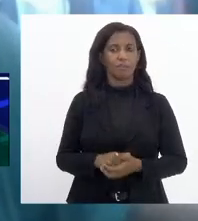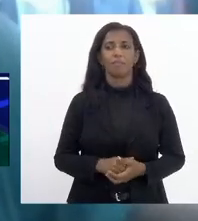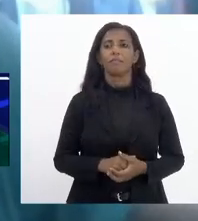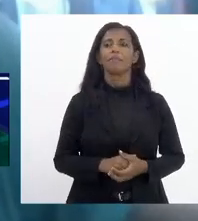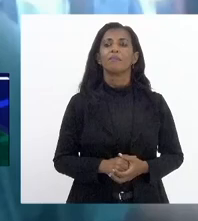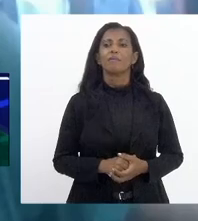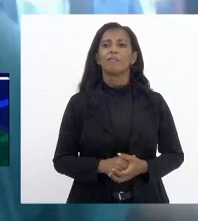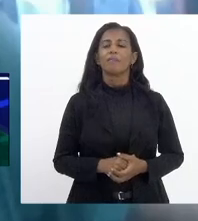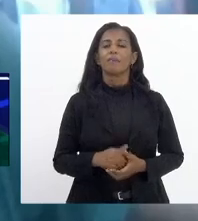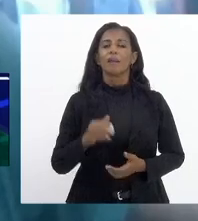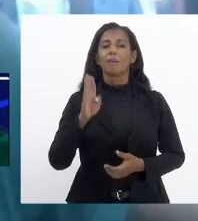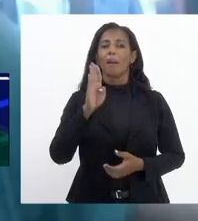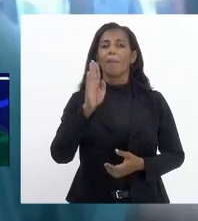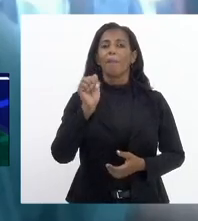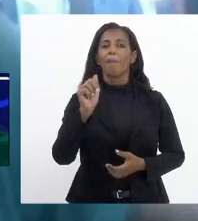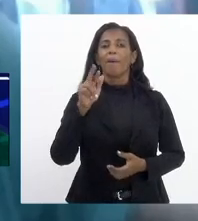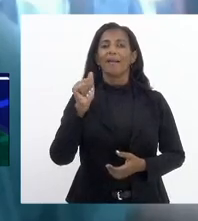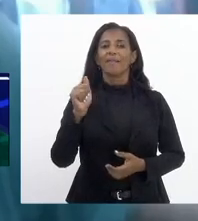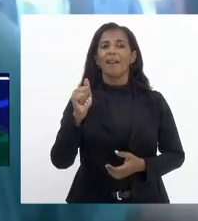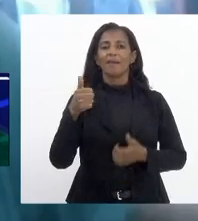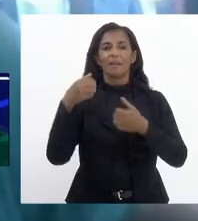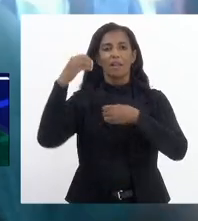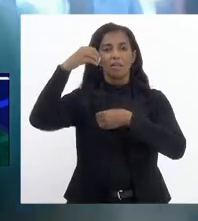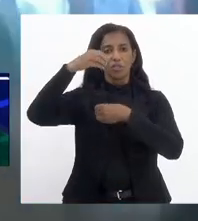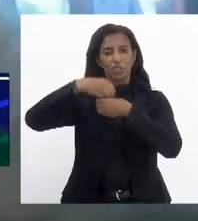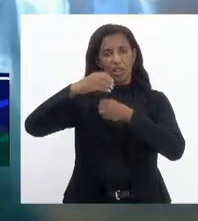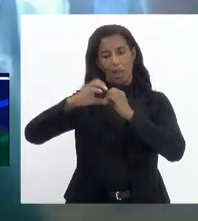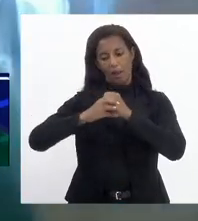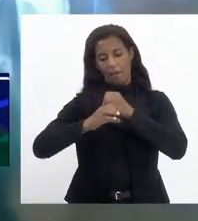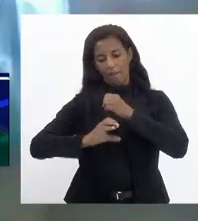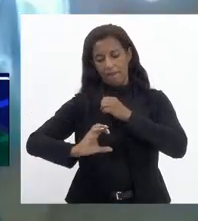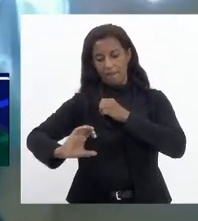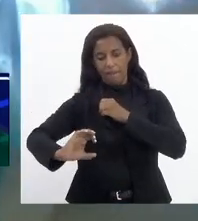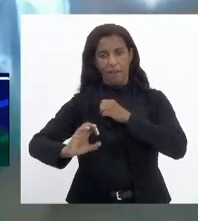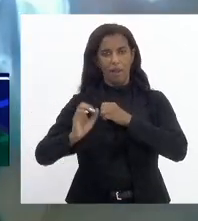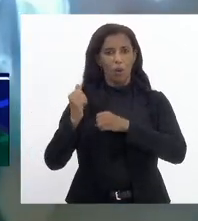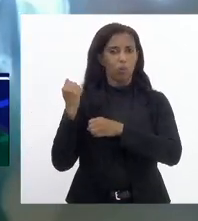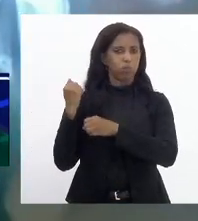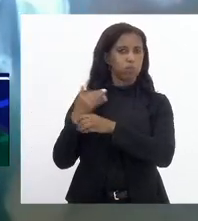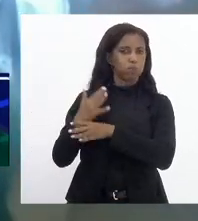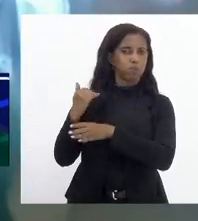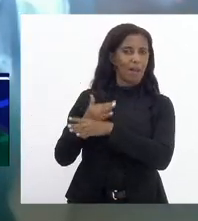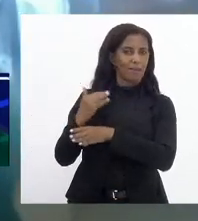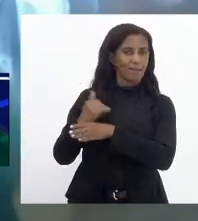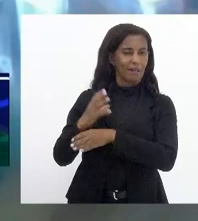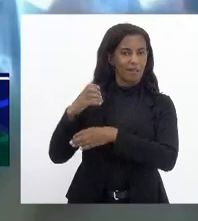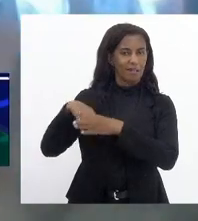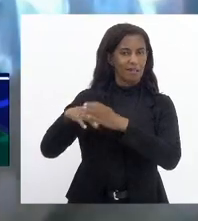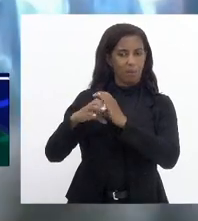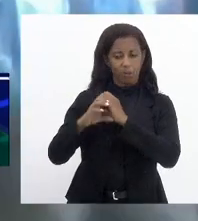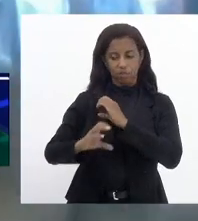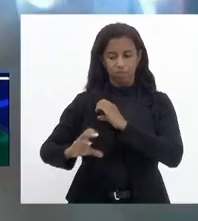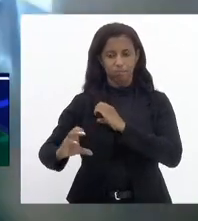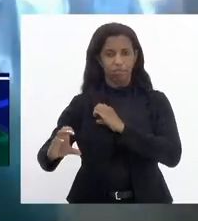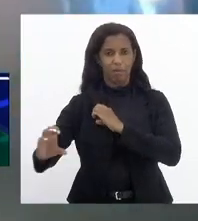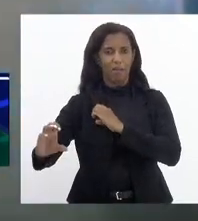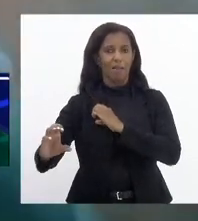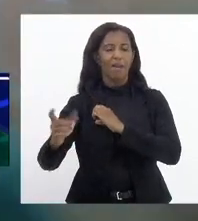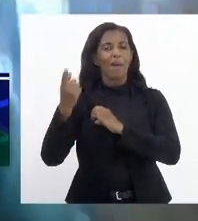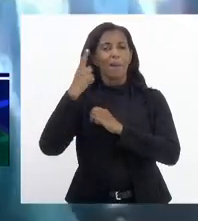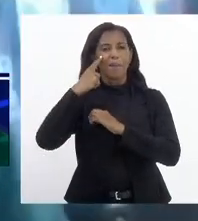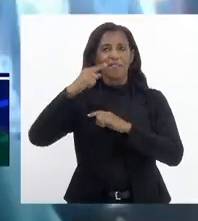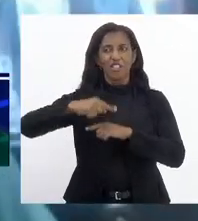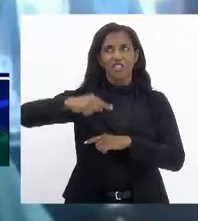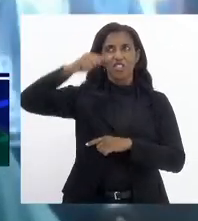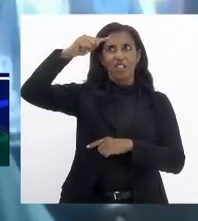no cano de escape dos ônibus poluidores. Naquele tempo se media a poluição com uma coisa chamada escala Ringelmann. que já não